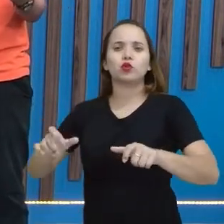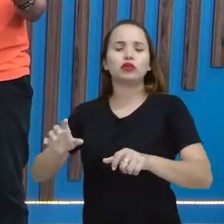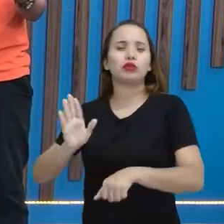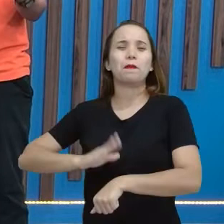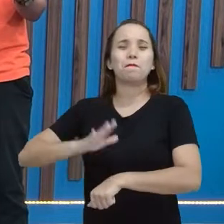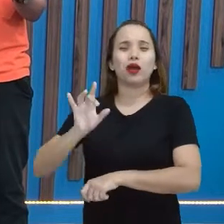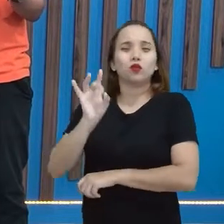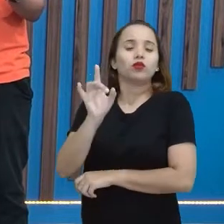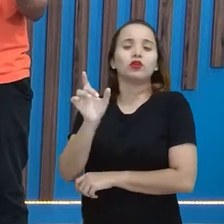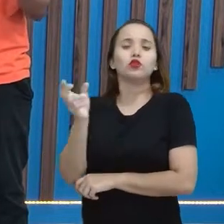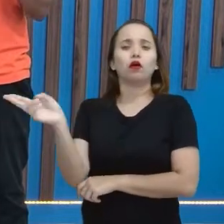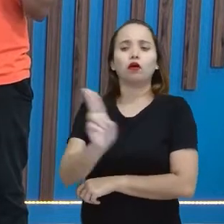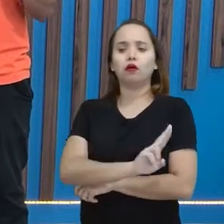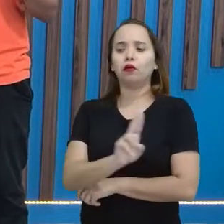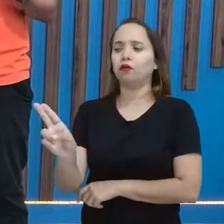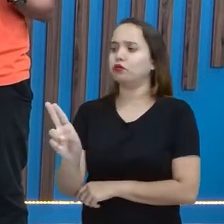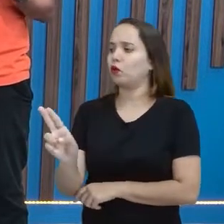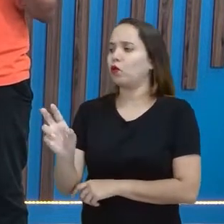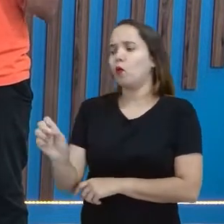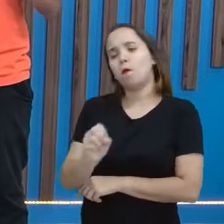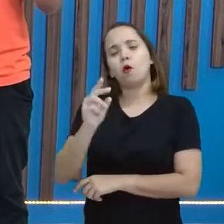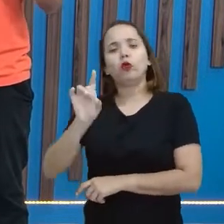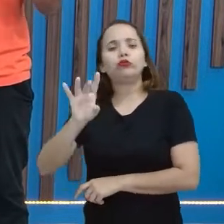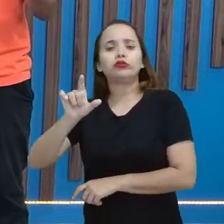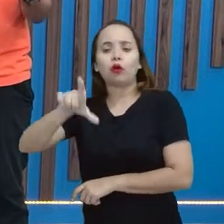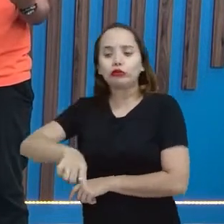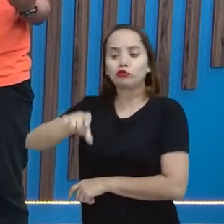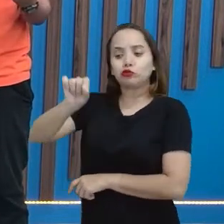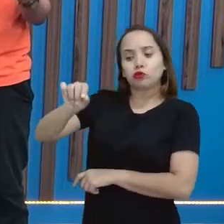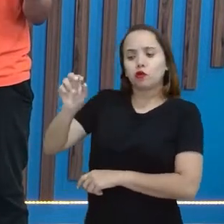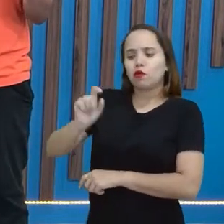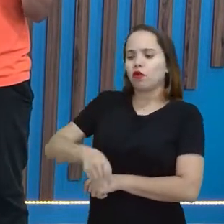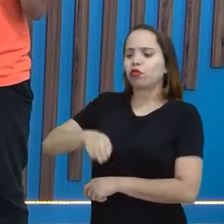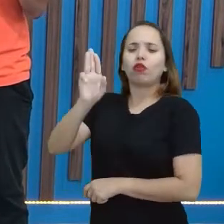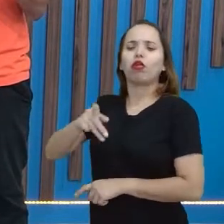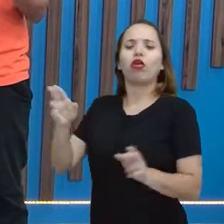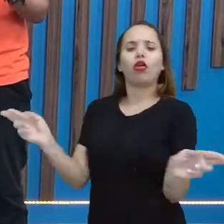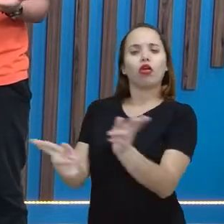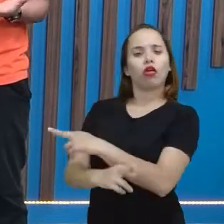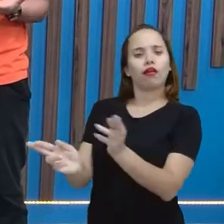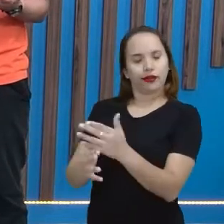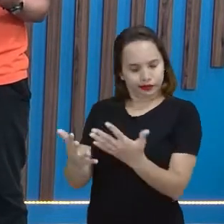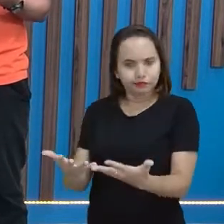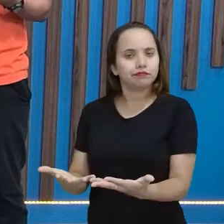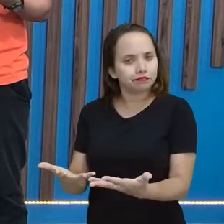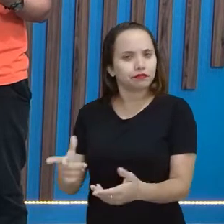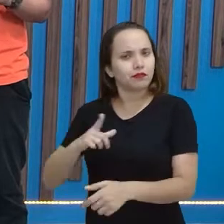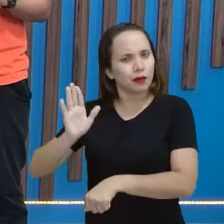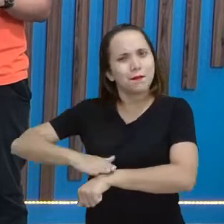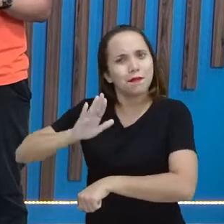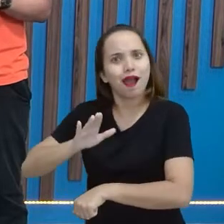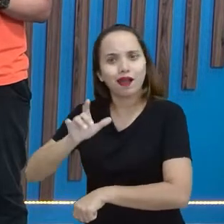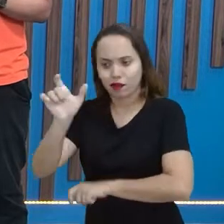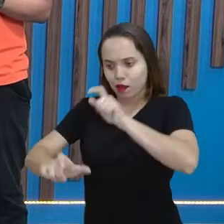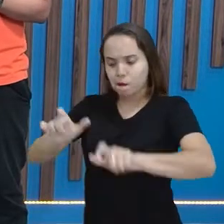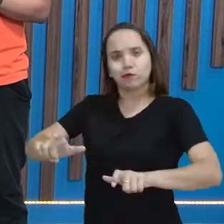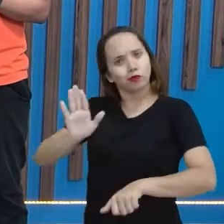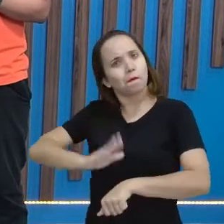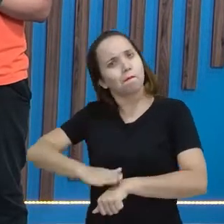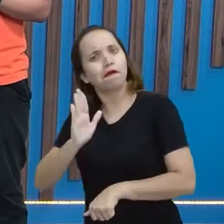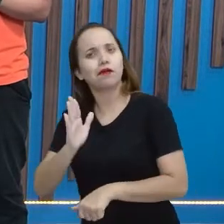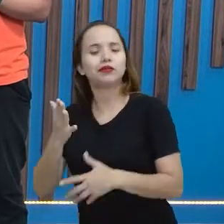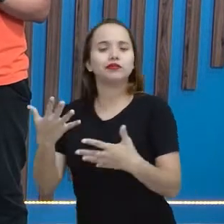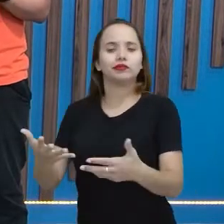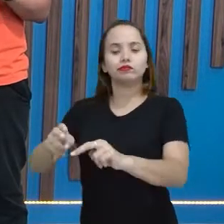aí. Sim. Né? Muito para além de suas escolhas de quem relaciona, de com quem se relacionam. Né? Então, por isso